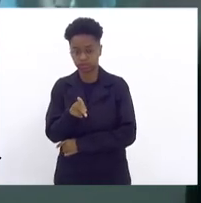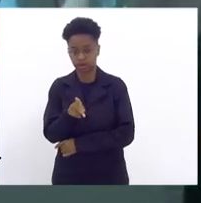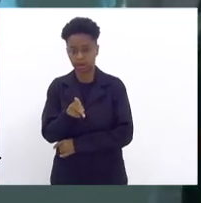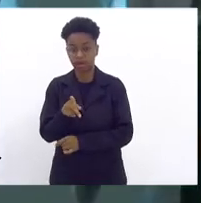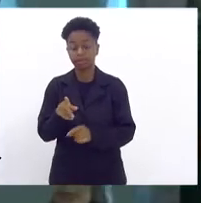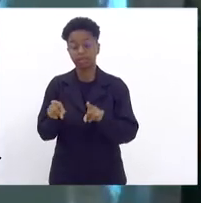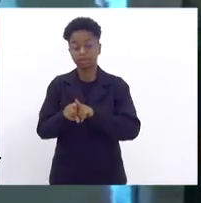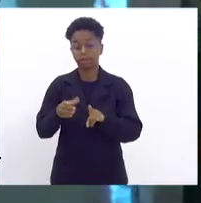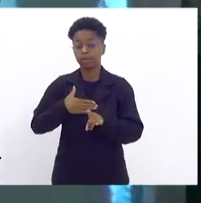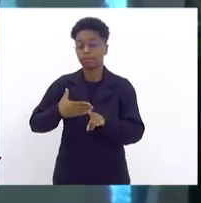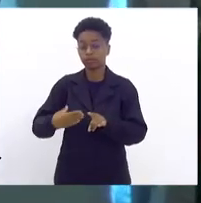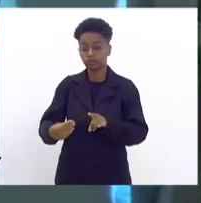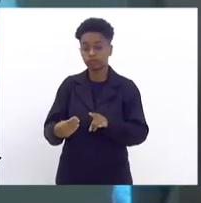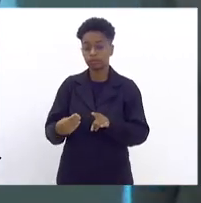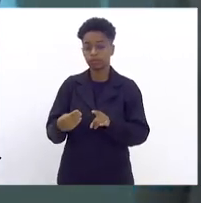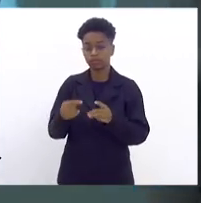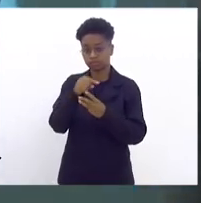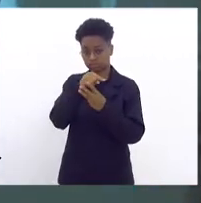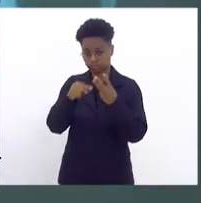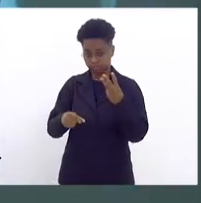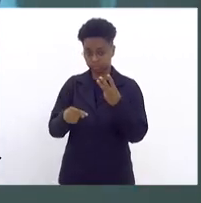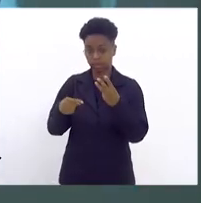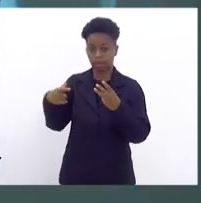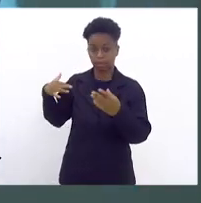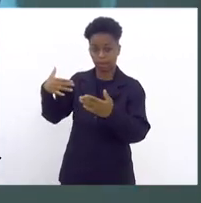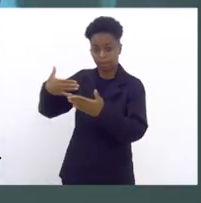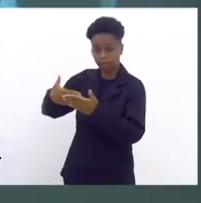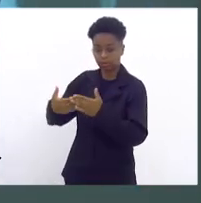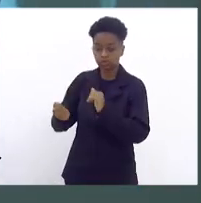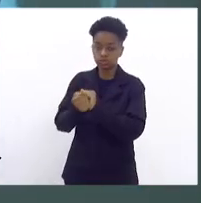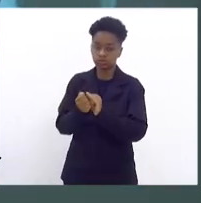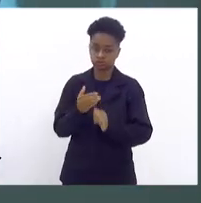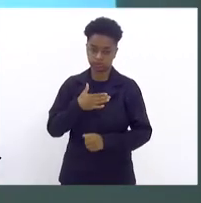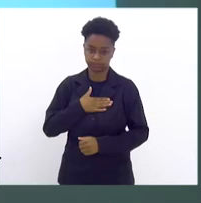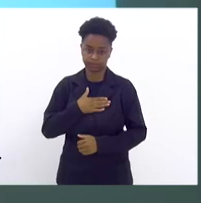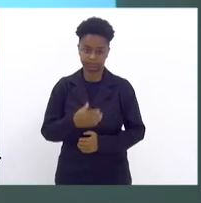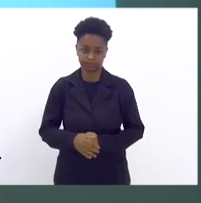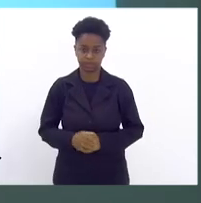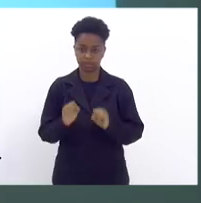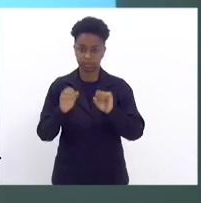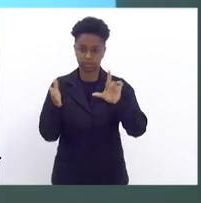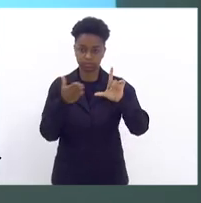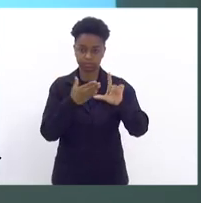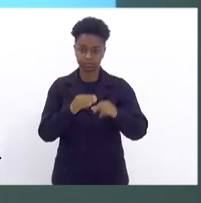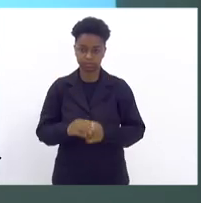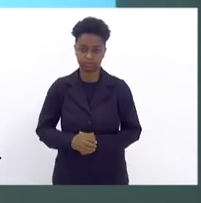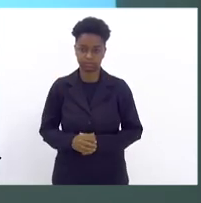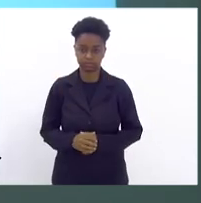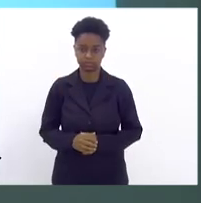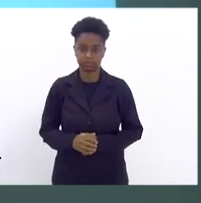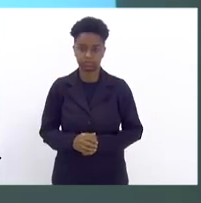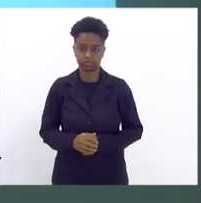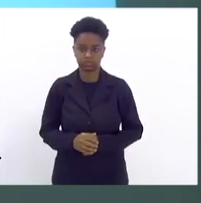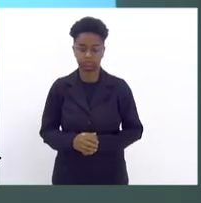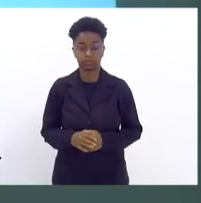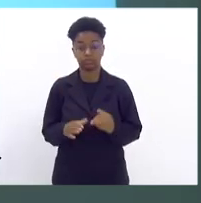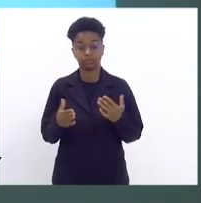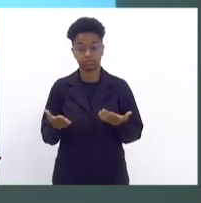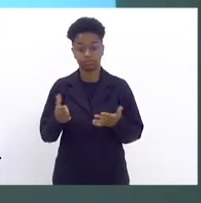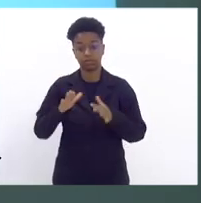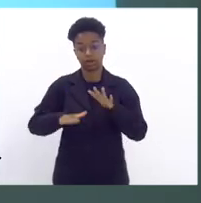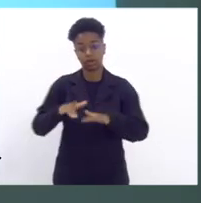meus filhos atravessaram né esse essa trajetória de vida pode passar por favor para quem talvez